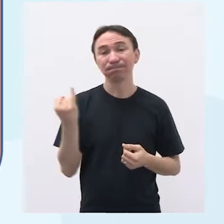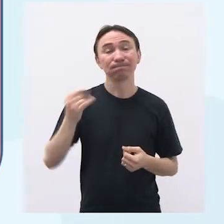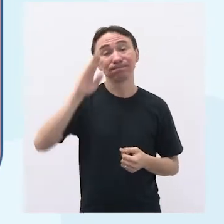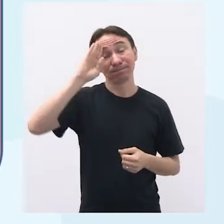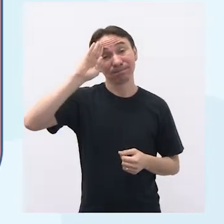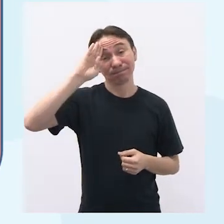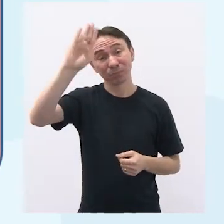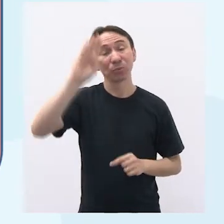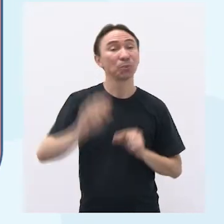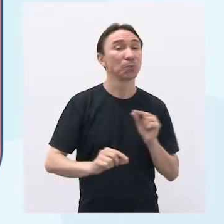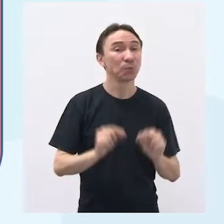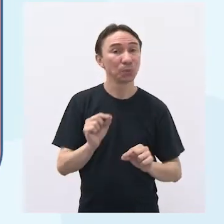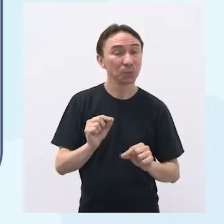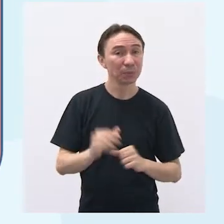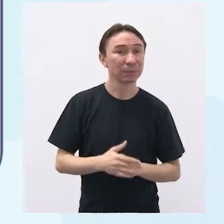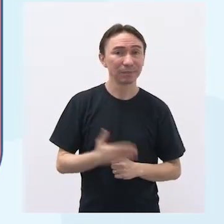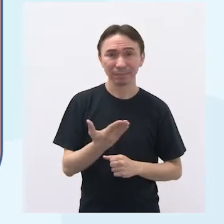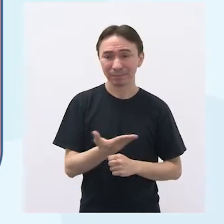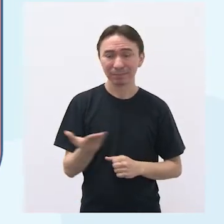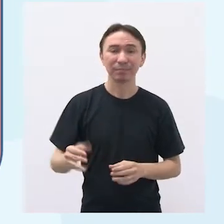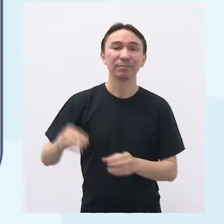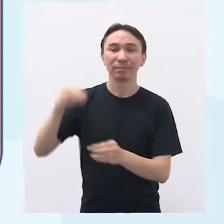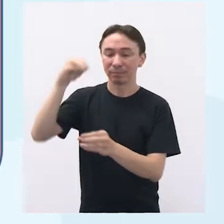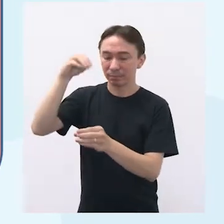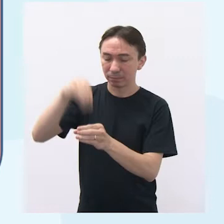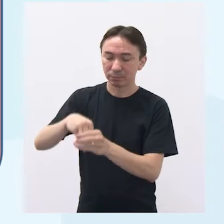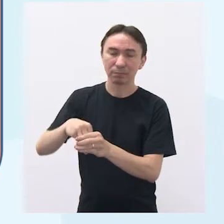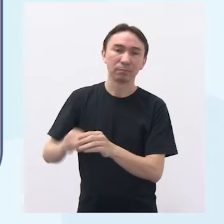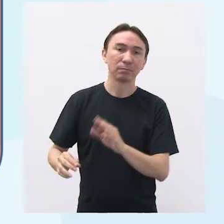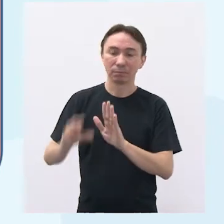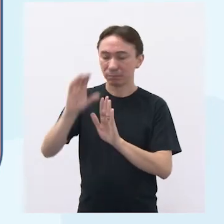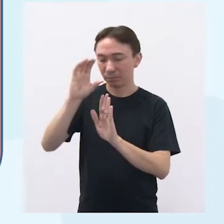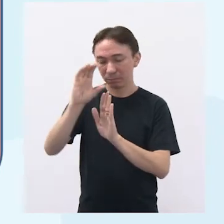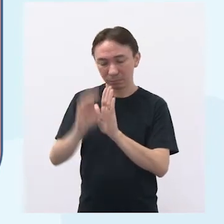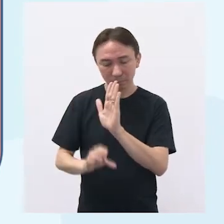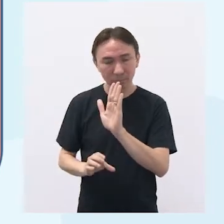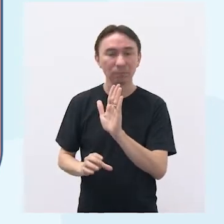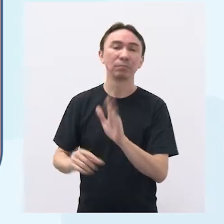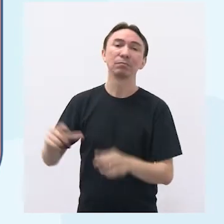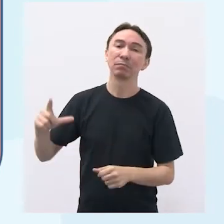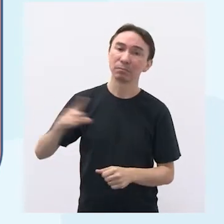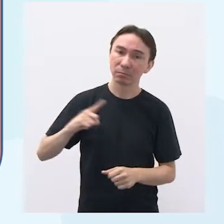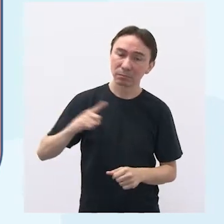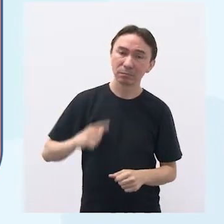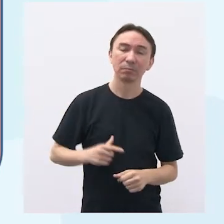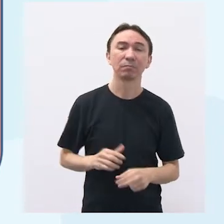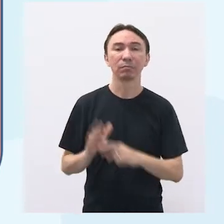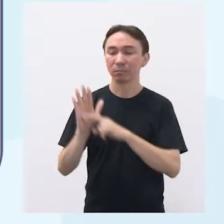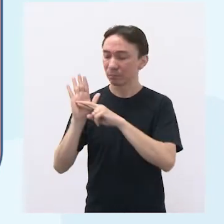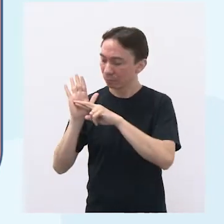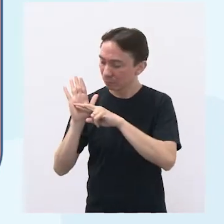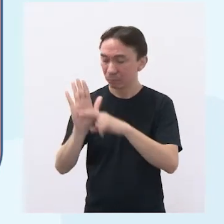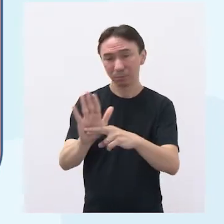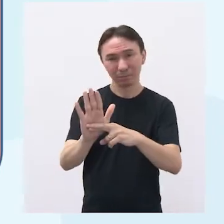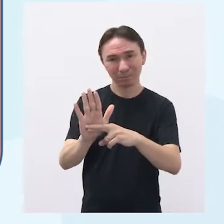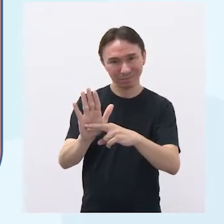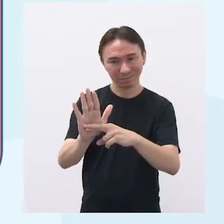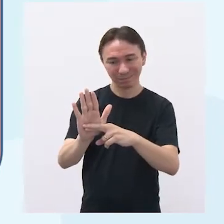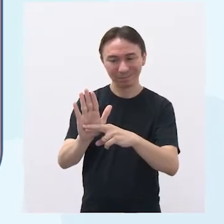currículo lá, que tem a representatividade, né, da lei que torna